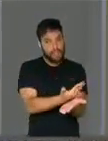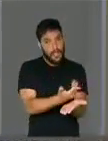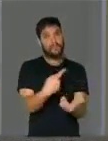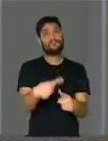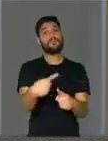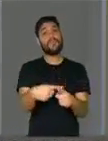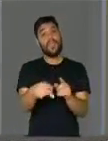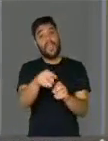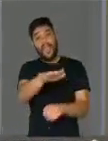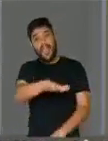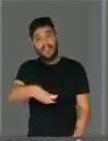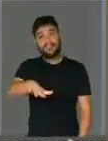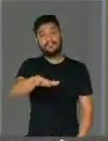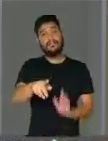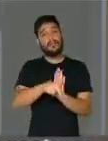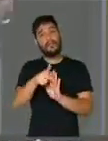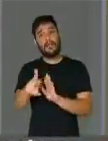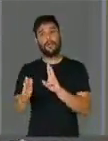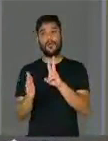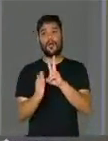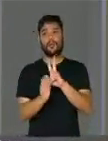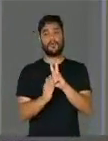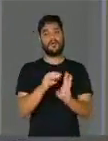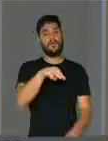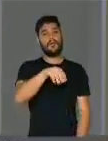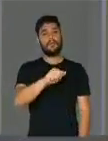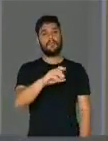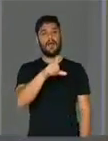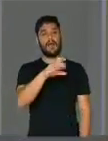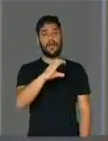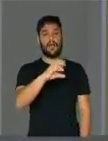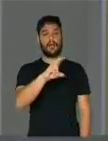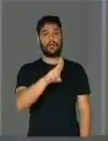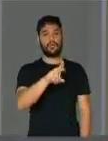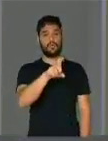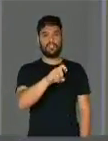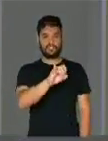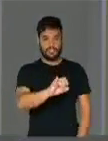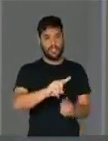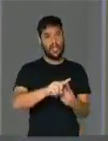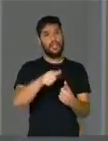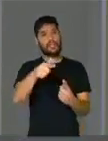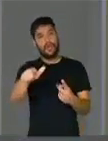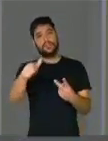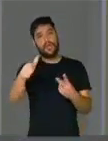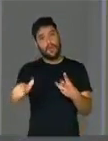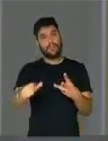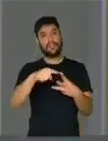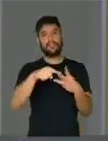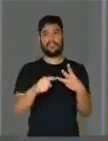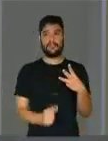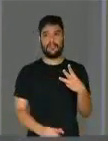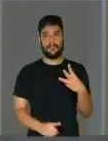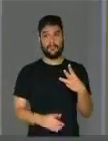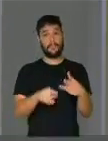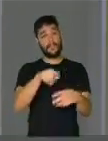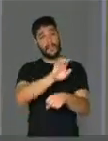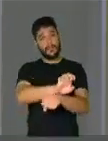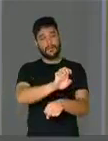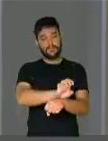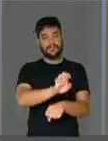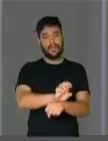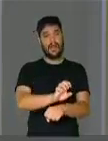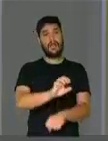indígenas, os Macuxi e outras 3 ou 4 etnias que habitam Raposa Serra do Sol, no estado de Roraima. Um